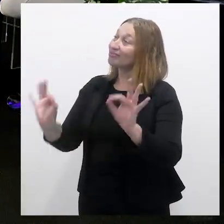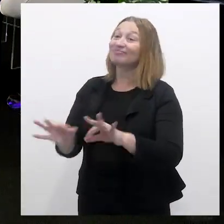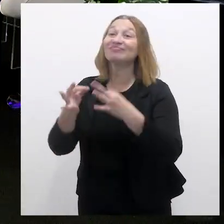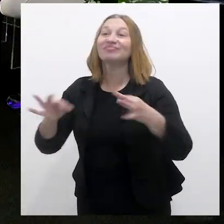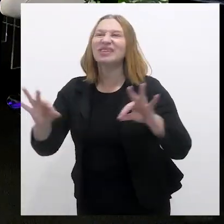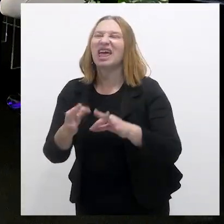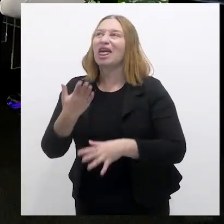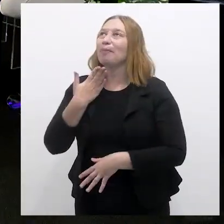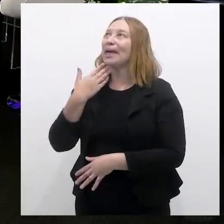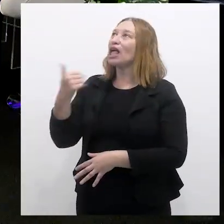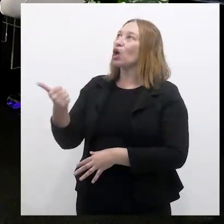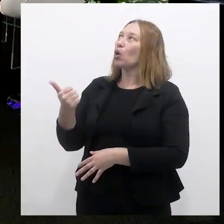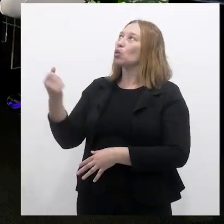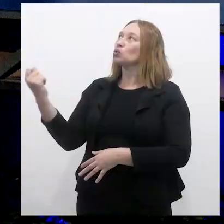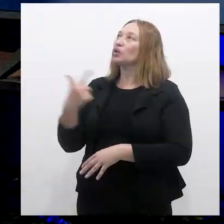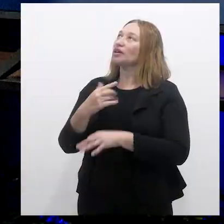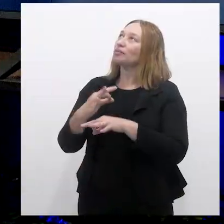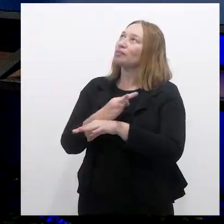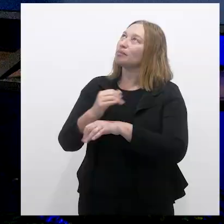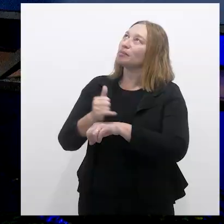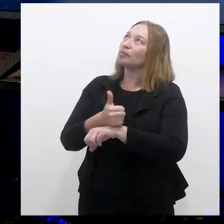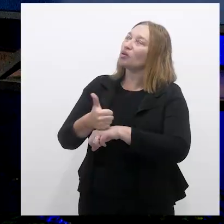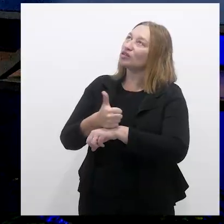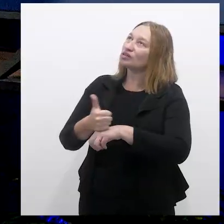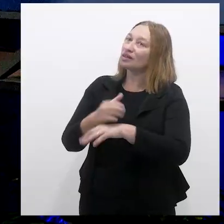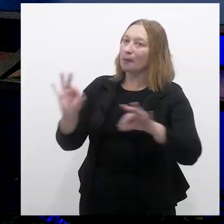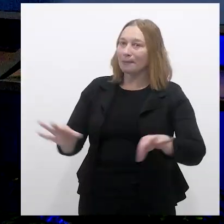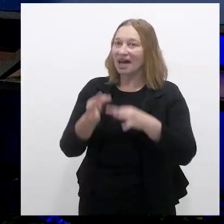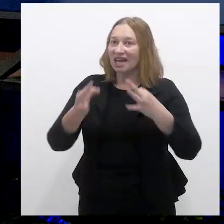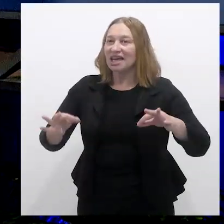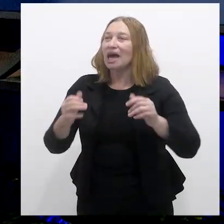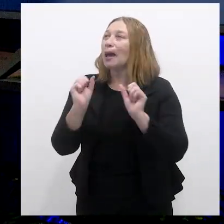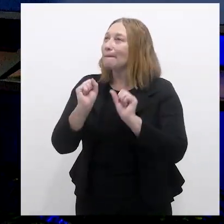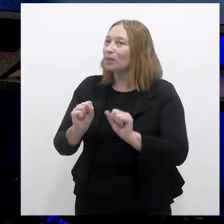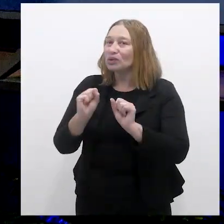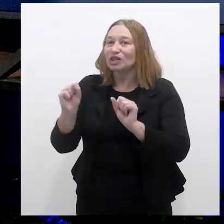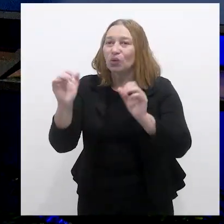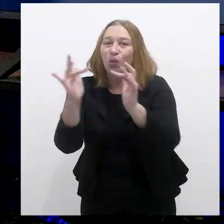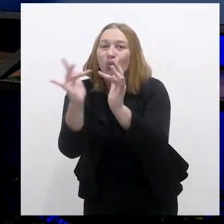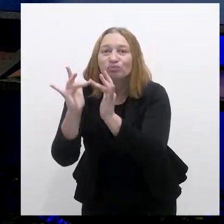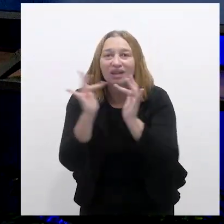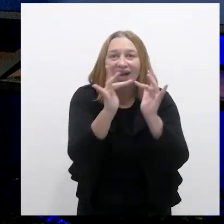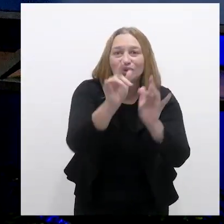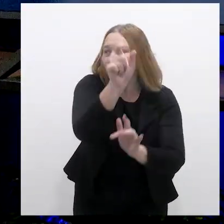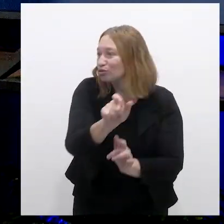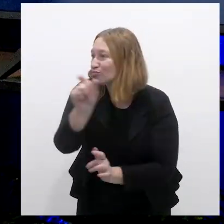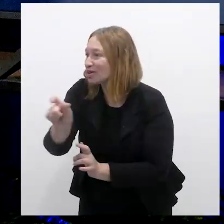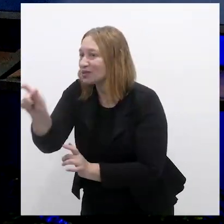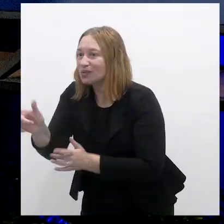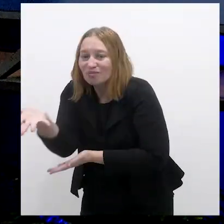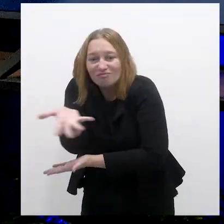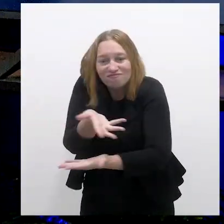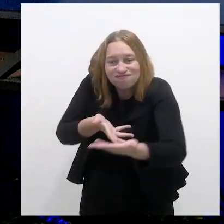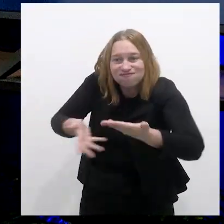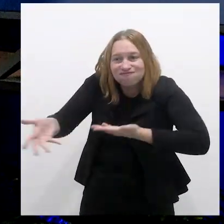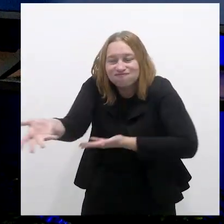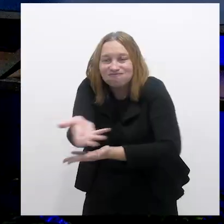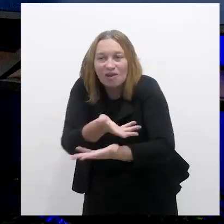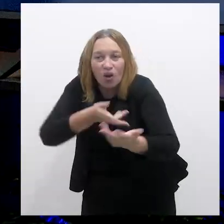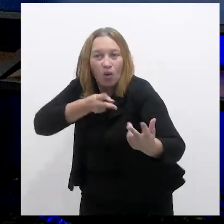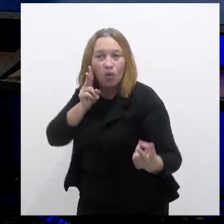maestro? Melhor de ser maestro é poder lidar com pessoas, sabe? É